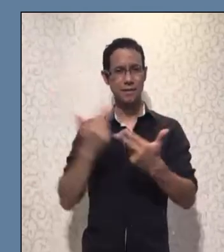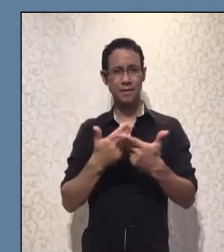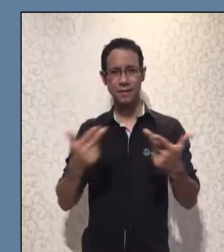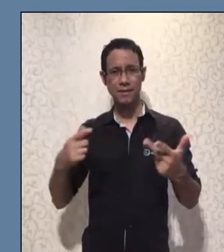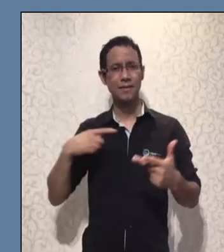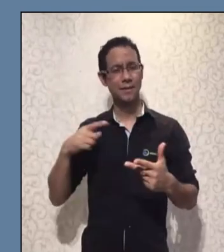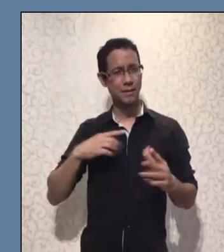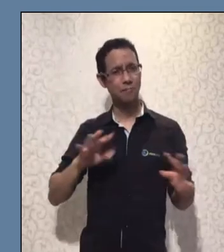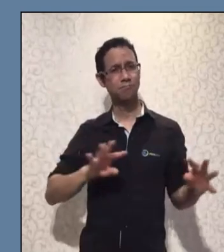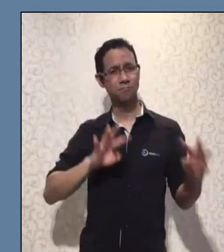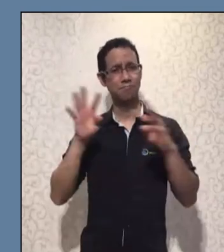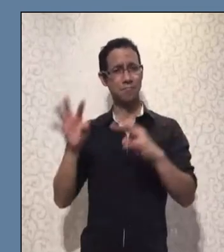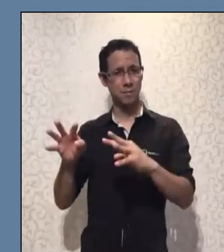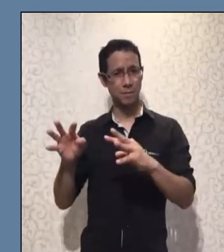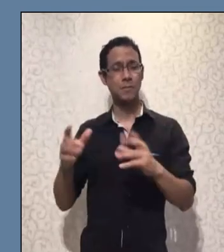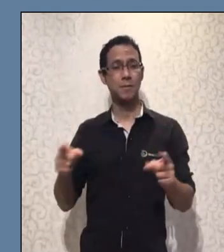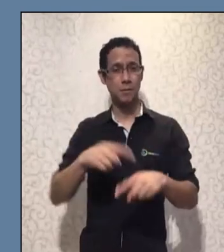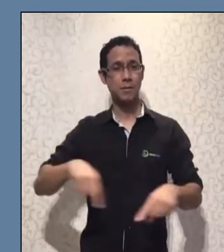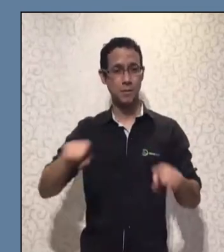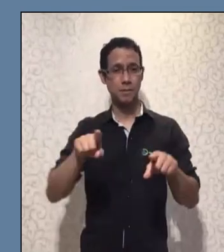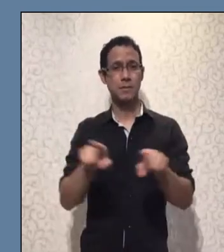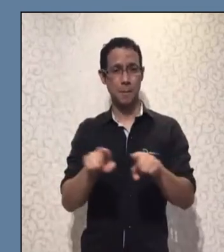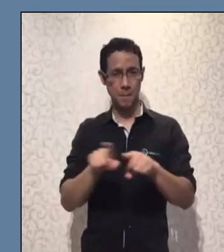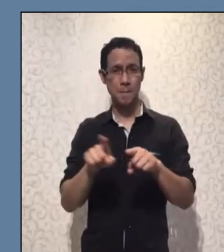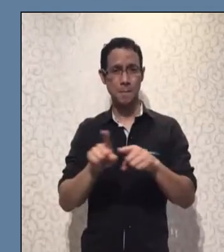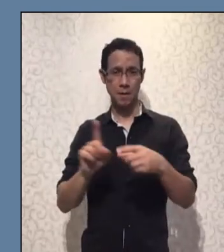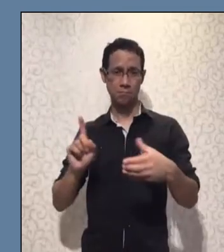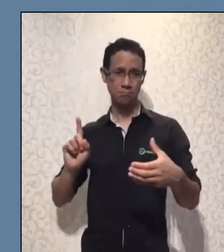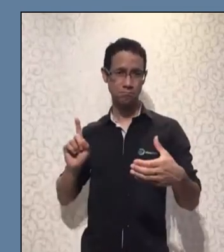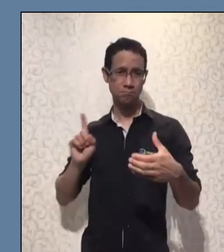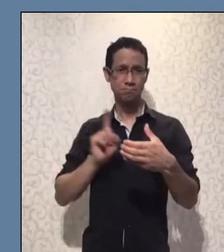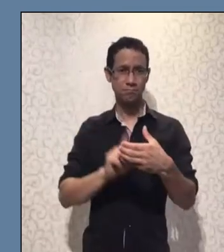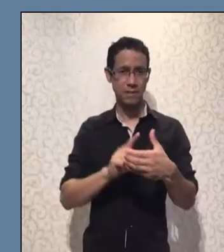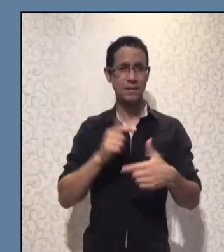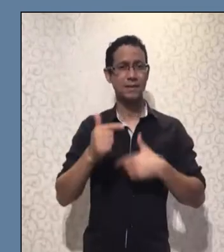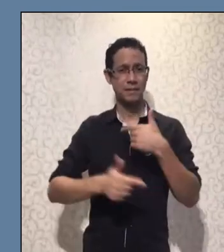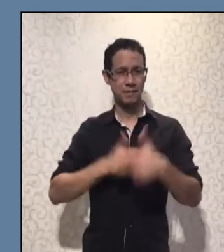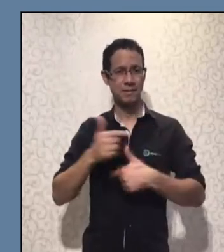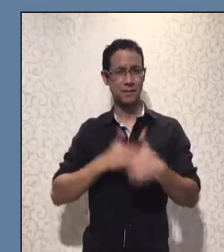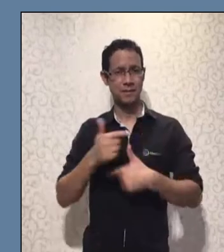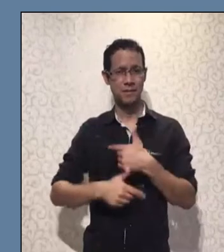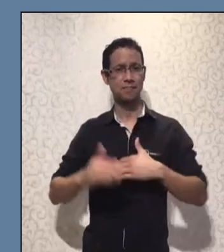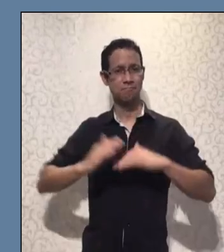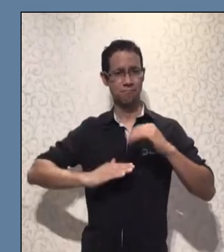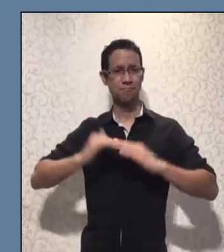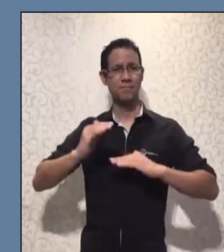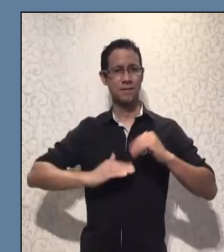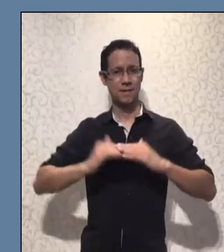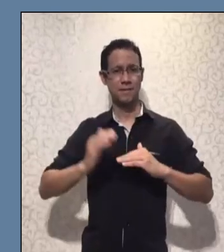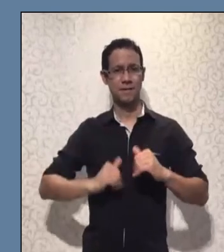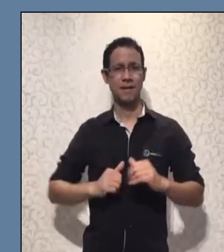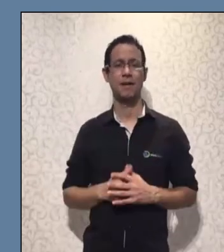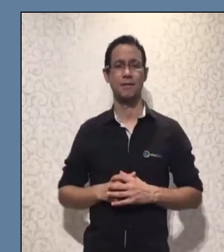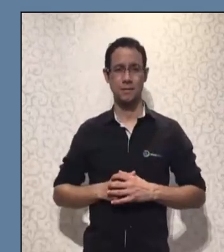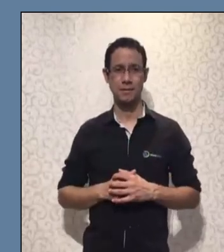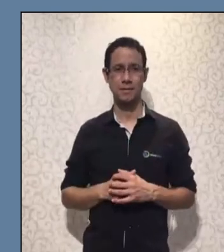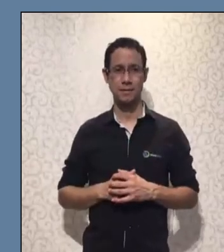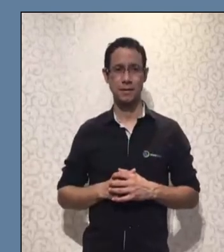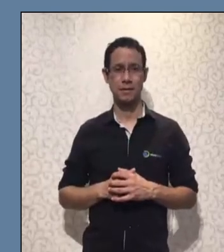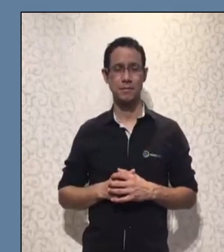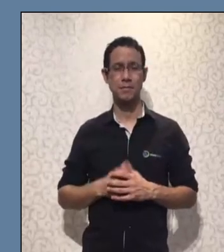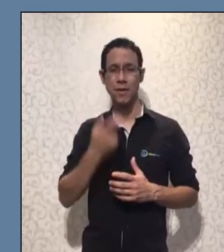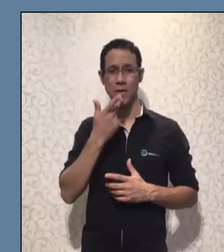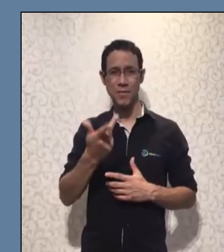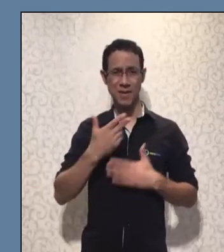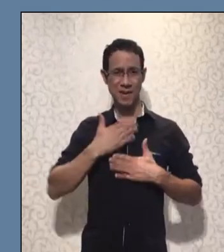nos integrando a essas atividades. Eu acredito que quando eu falo que nós saímos da zona de conforto, é que nós tivemos